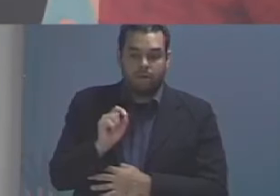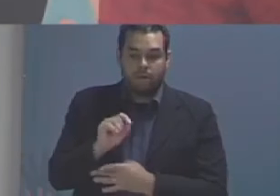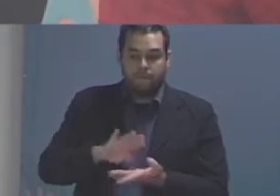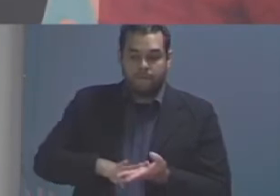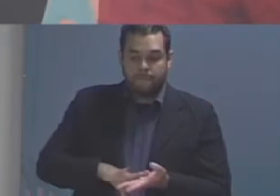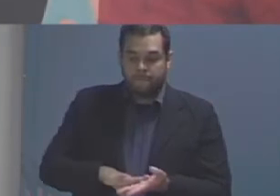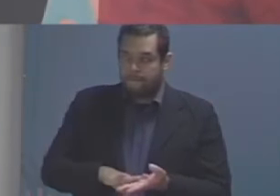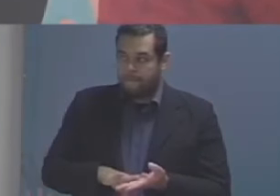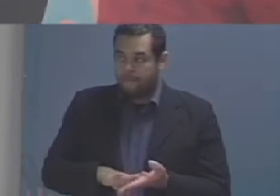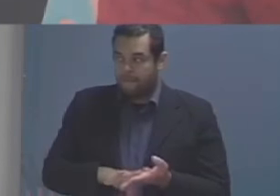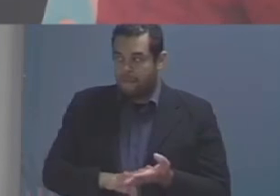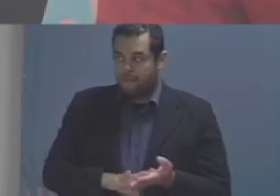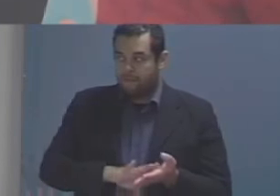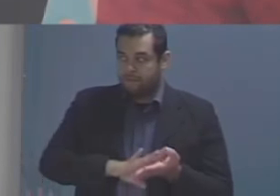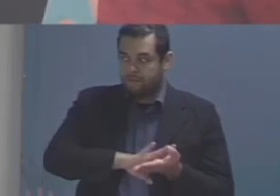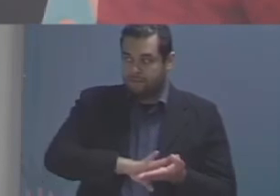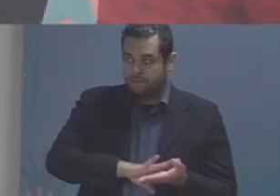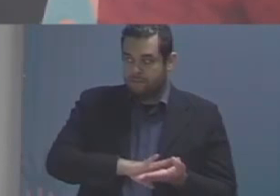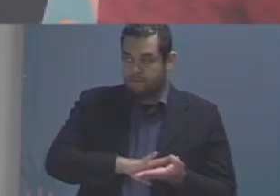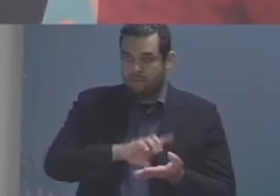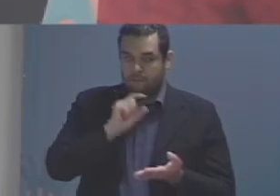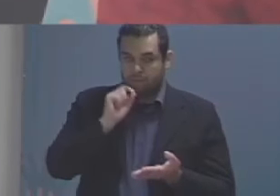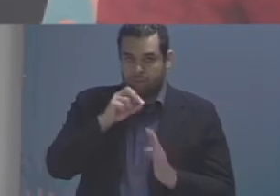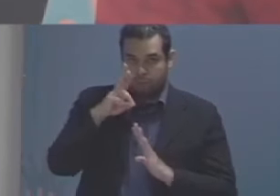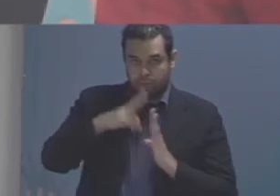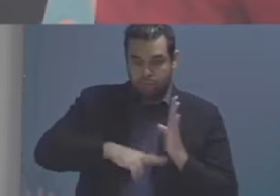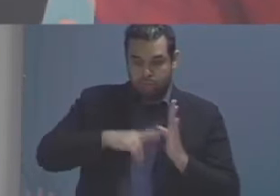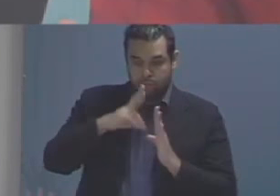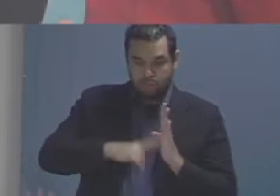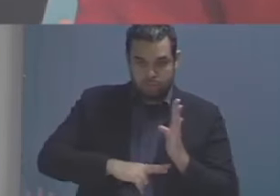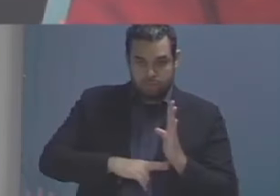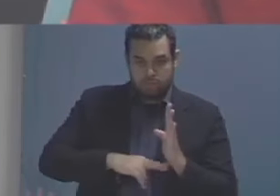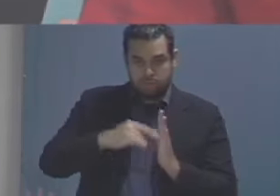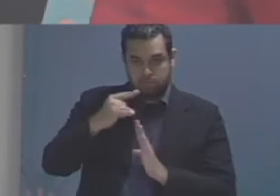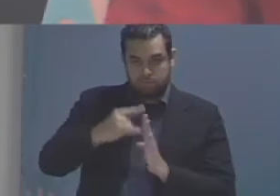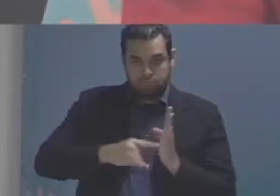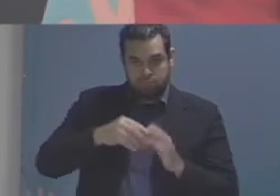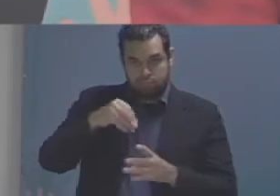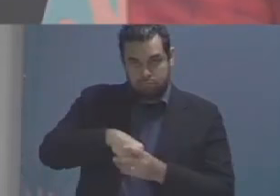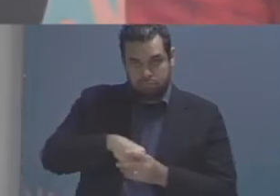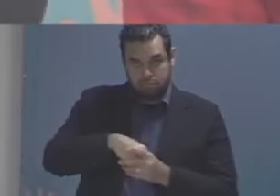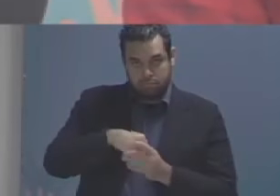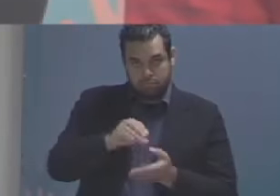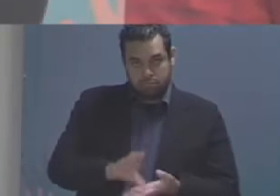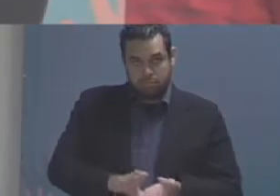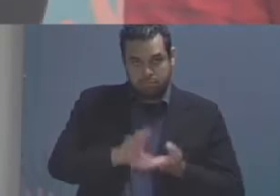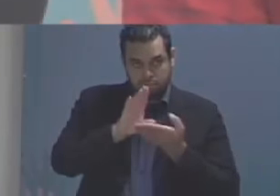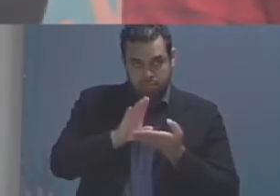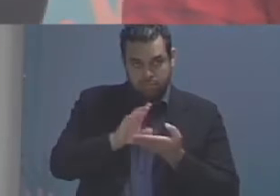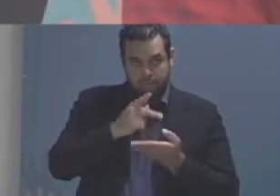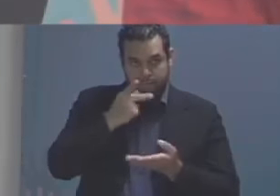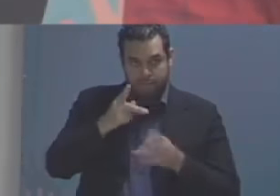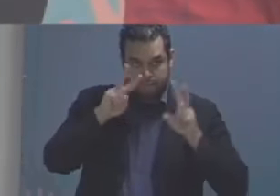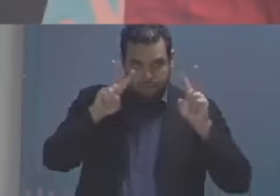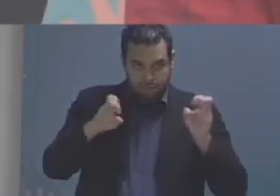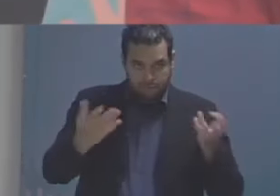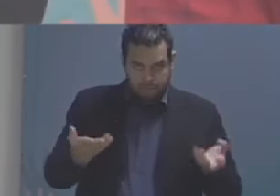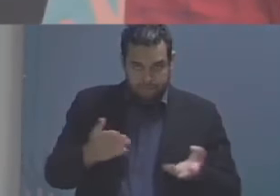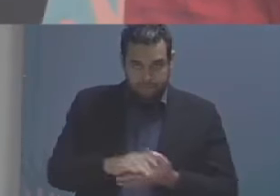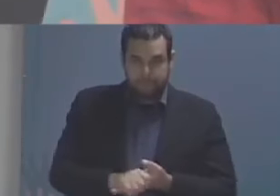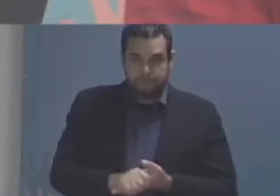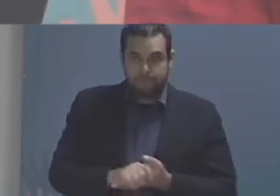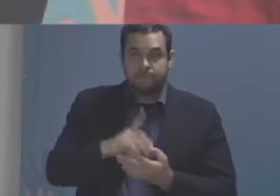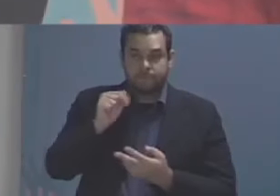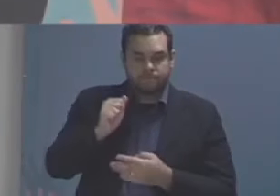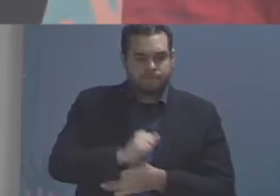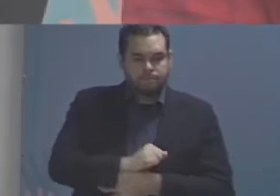retirar, né, ou excluir a resolução do Conselho que trata sobre esse assunto. Então, é uma